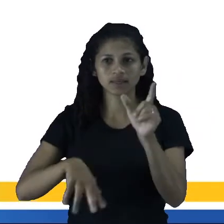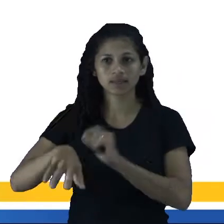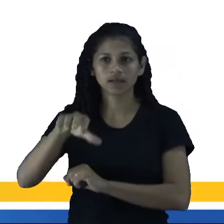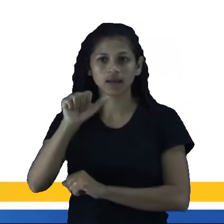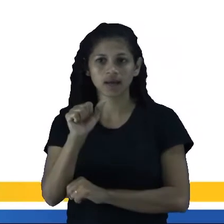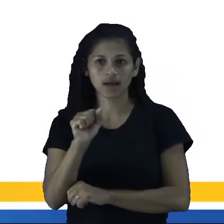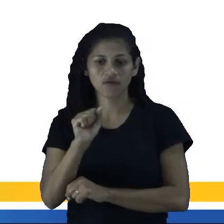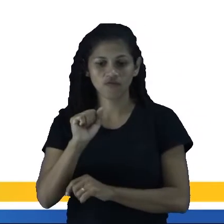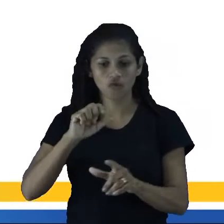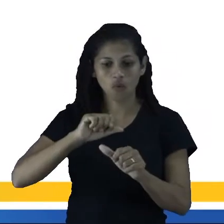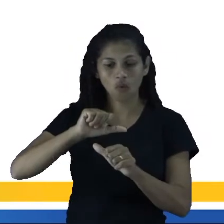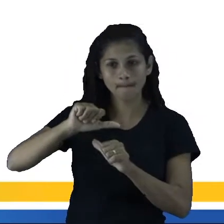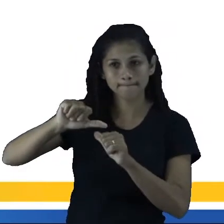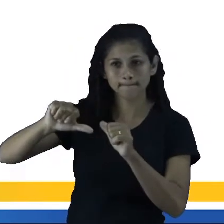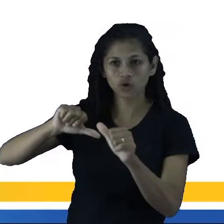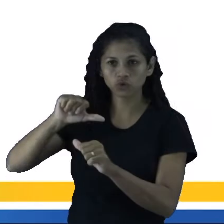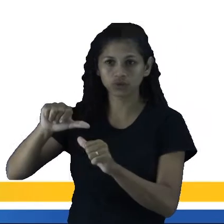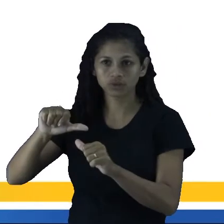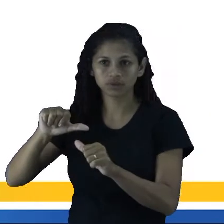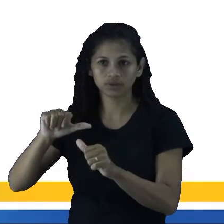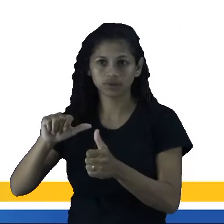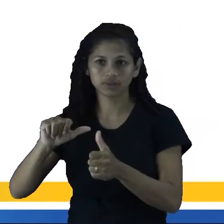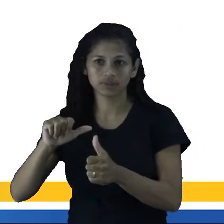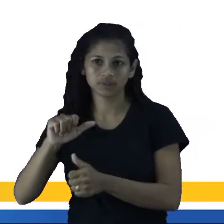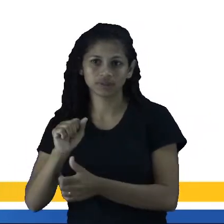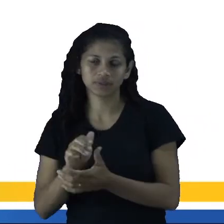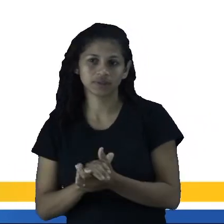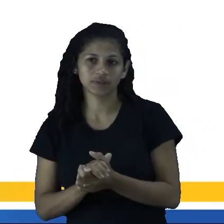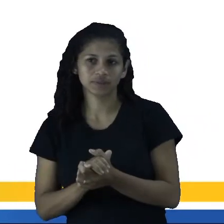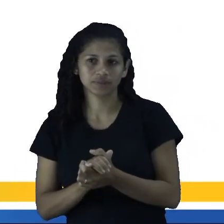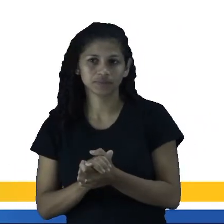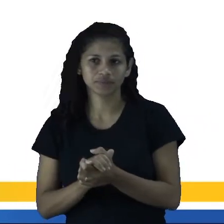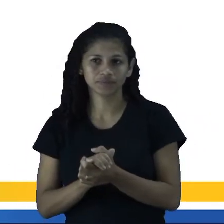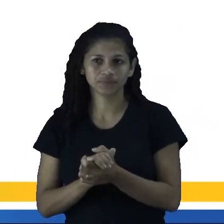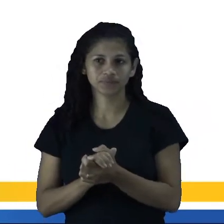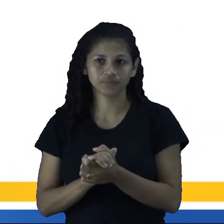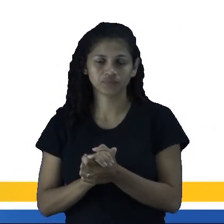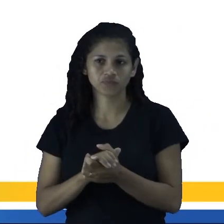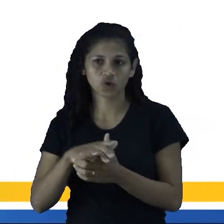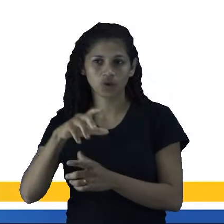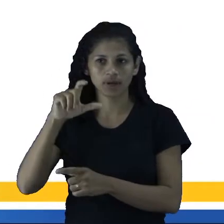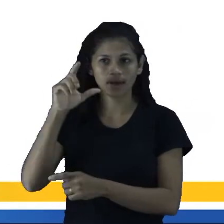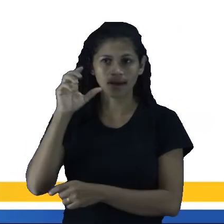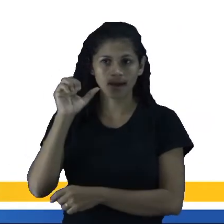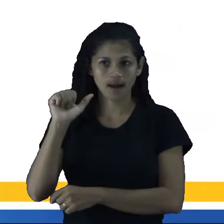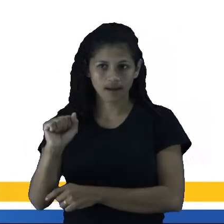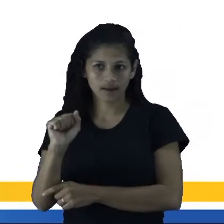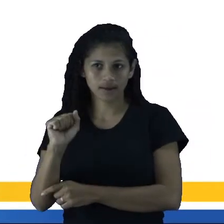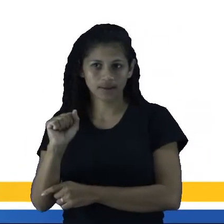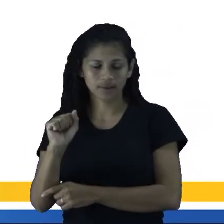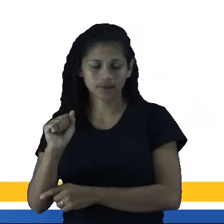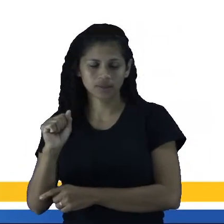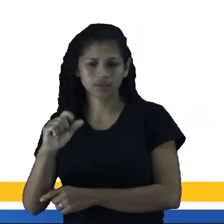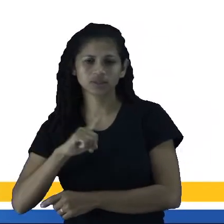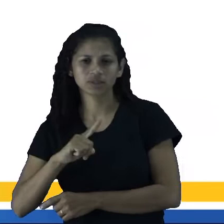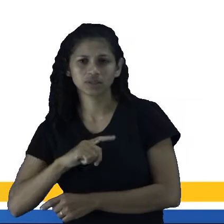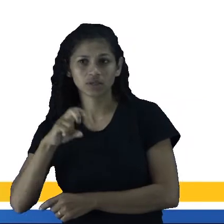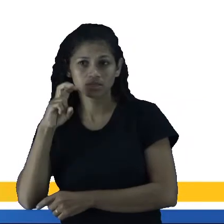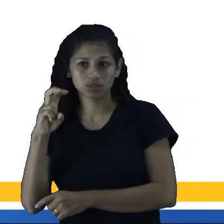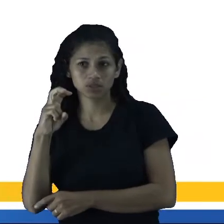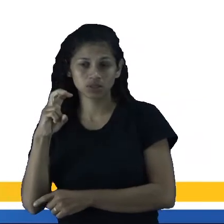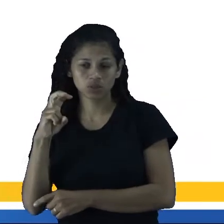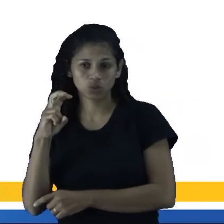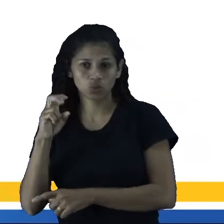demais. Ó. Nesse caso, eu vou fixar a letra A e se tem 5 letras, vão sobrar